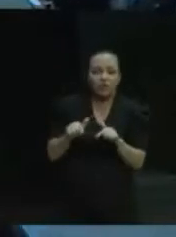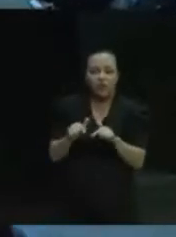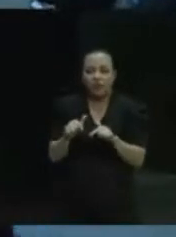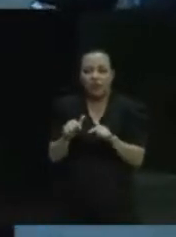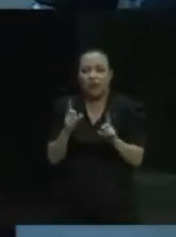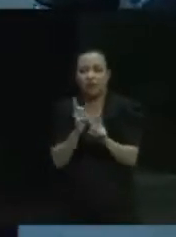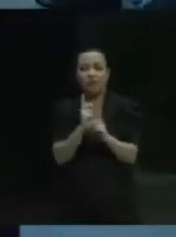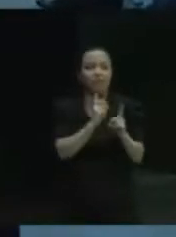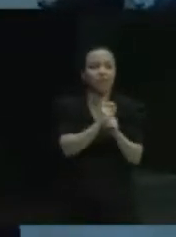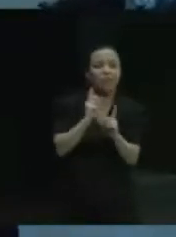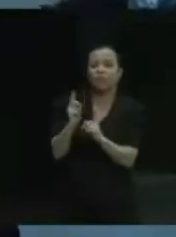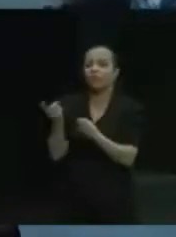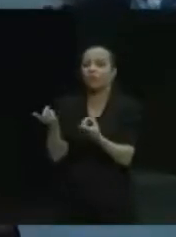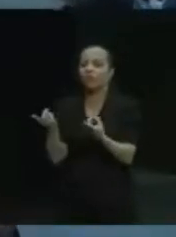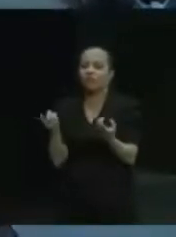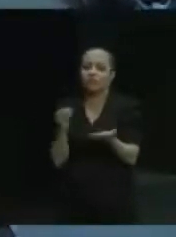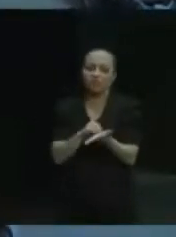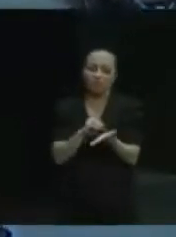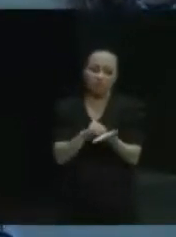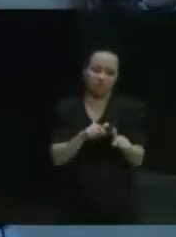ao revés o desemprego.